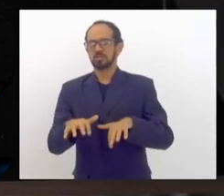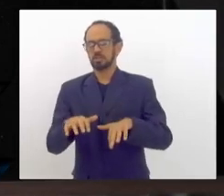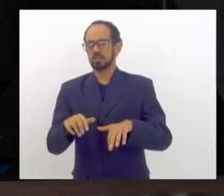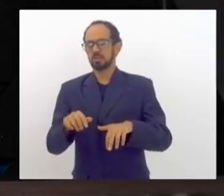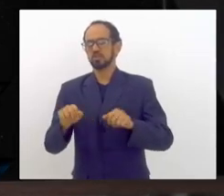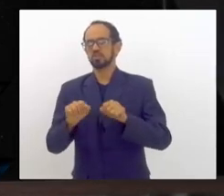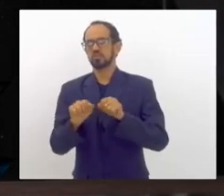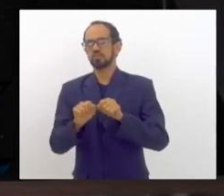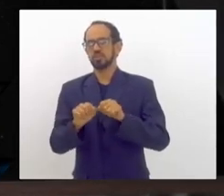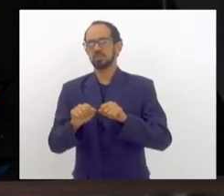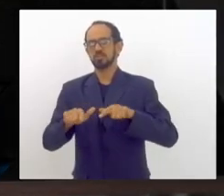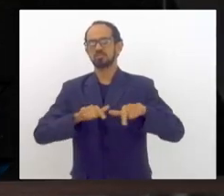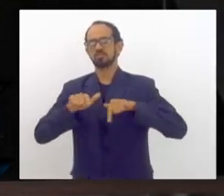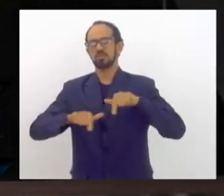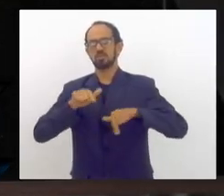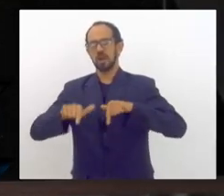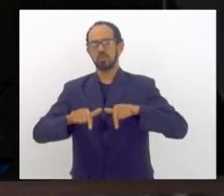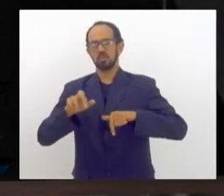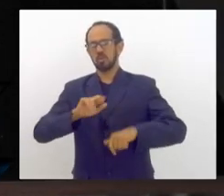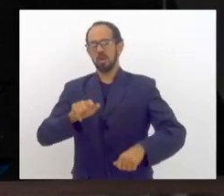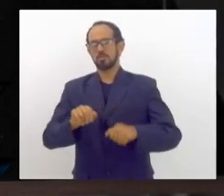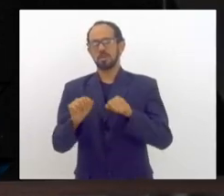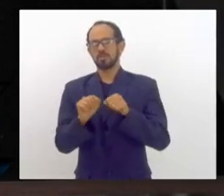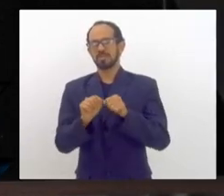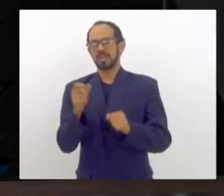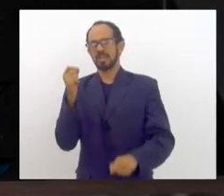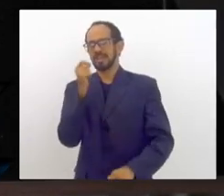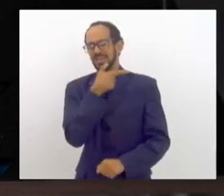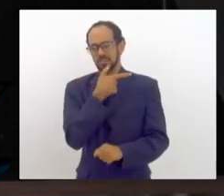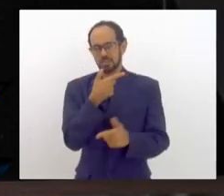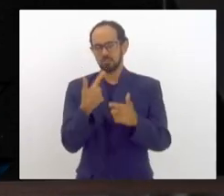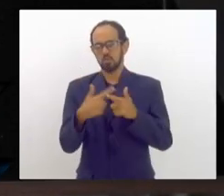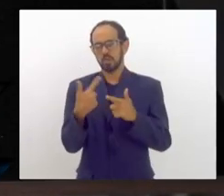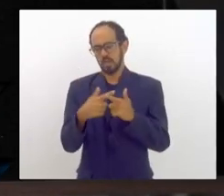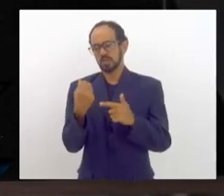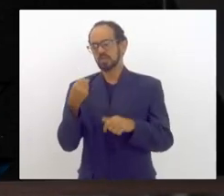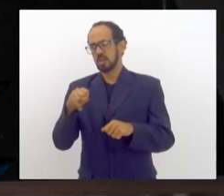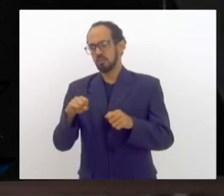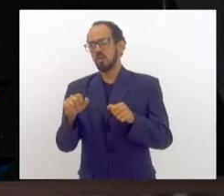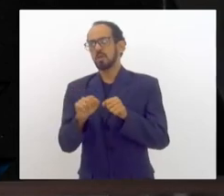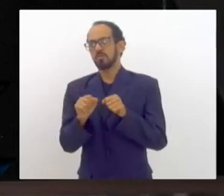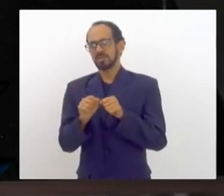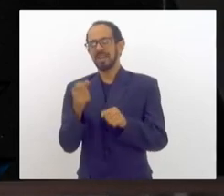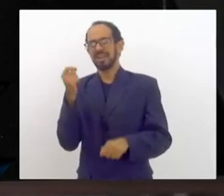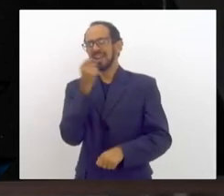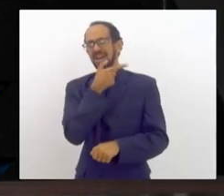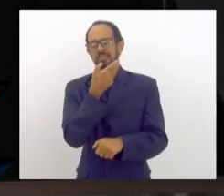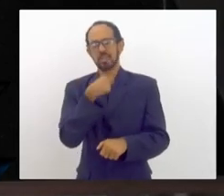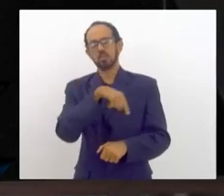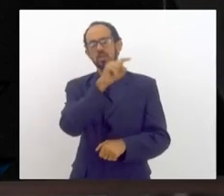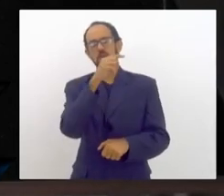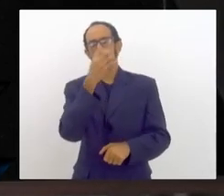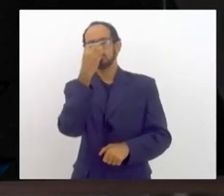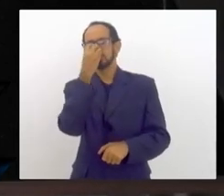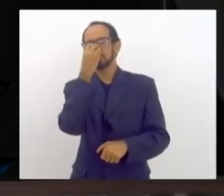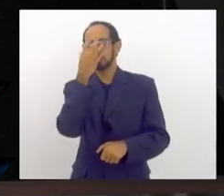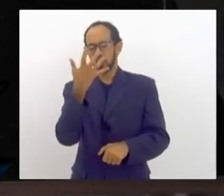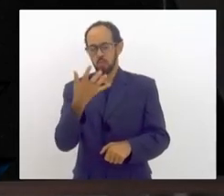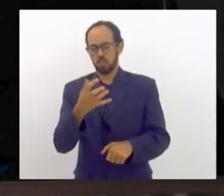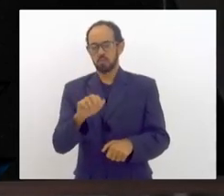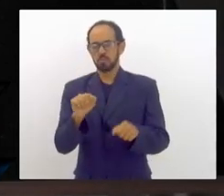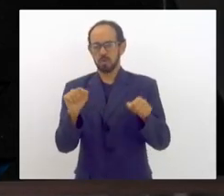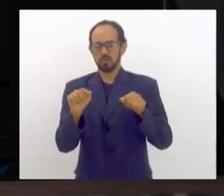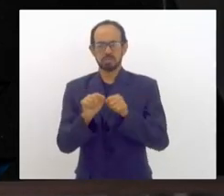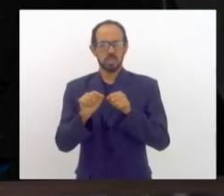Nós não viemos aqui para fazer gracinha, né? Porque gracinha eu iria, não seria deputado, eu iria para o circo fazer qualquer tipo de